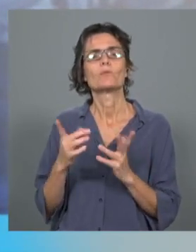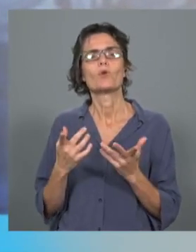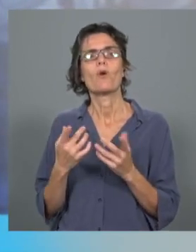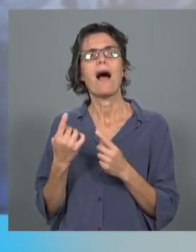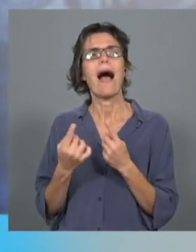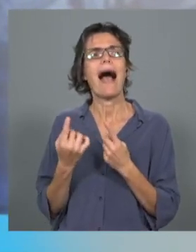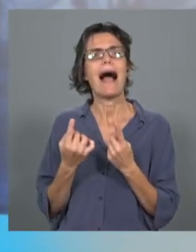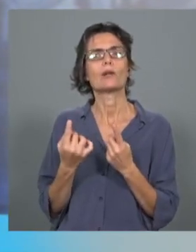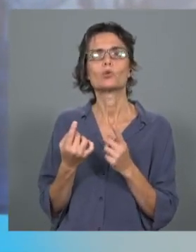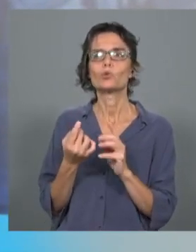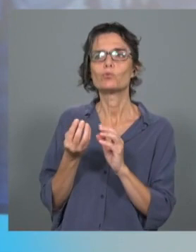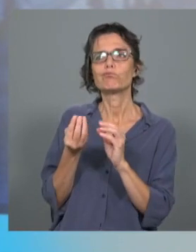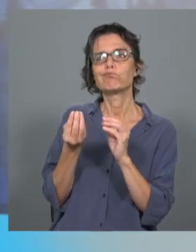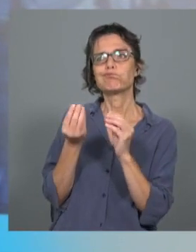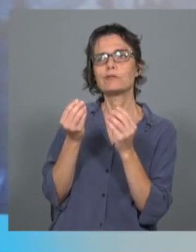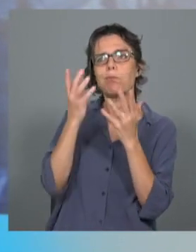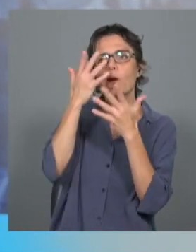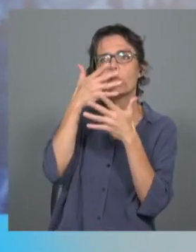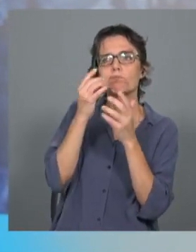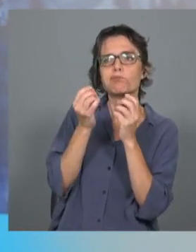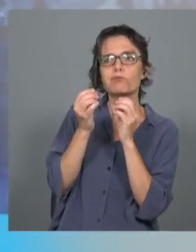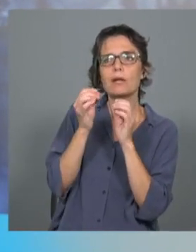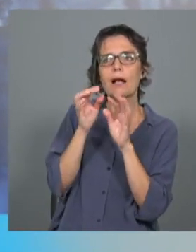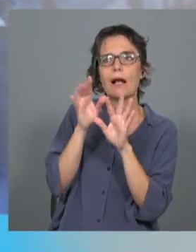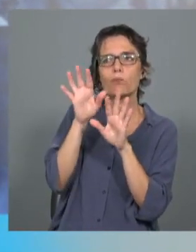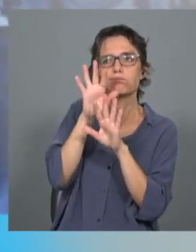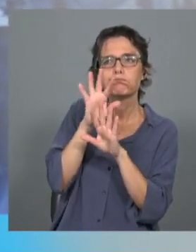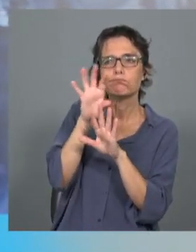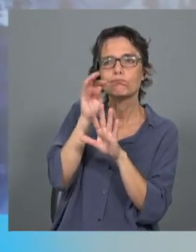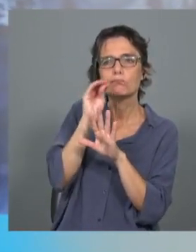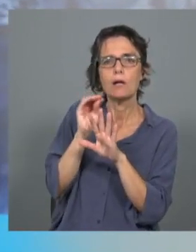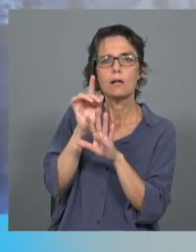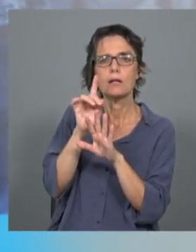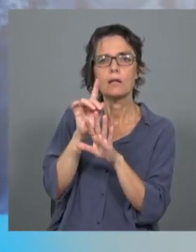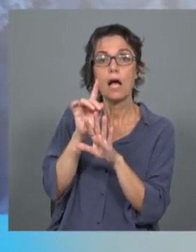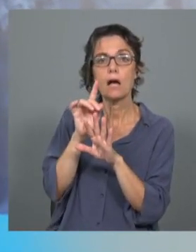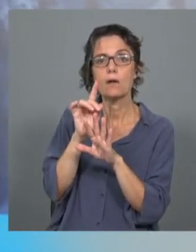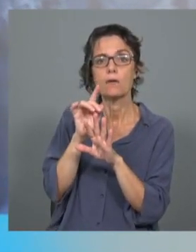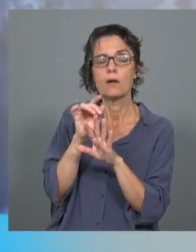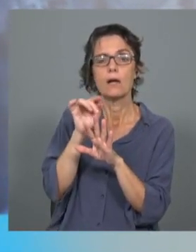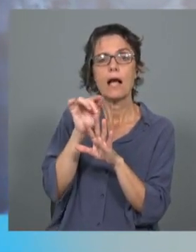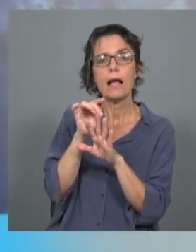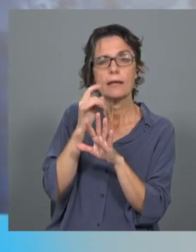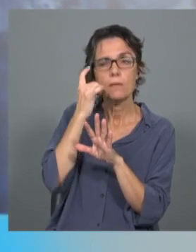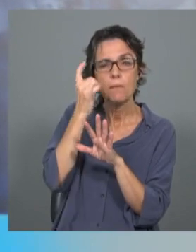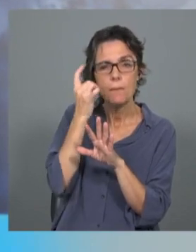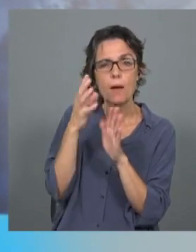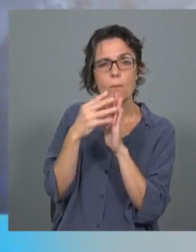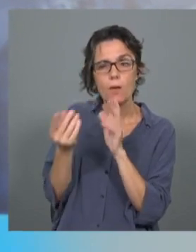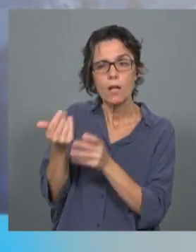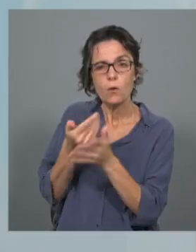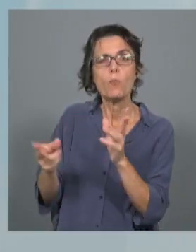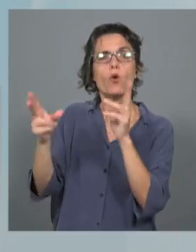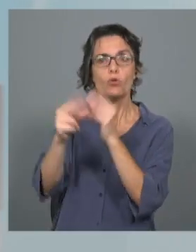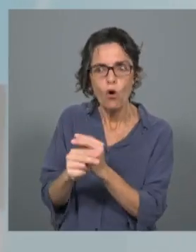um bocadinho diferente aquilo que já está a fazer. Há outros modelos económicos que têm que ser necessariamente pensados. Há passos